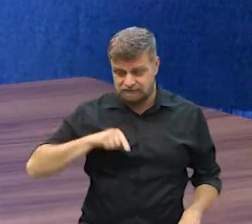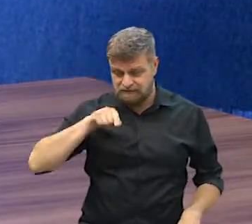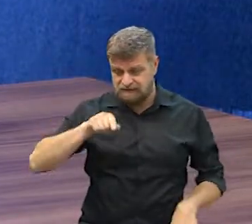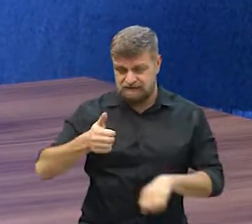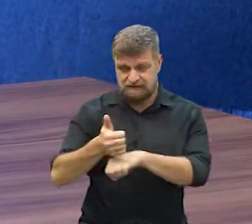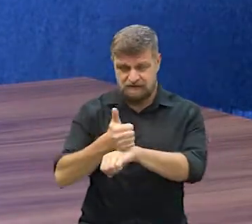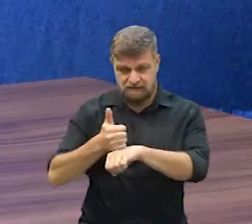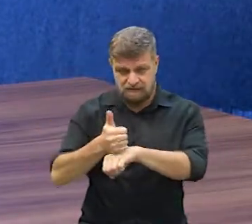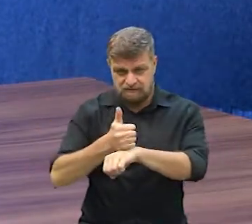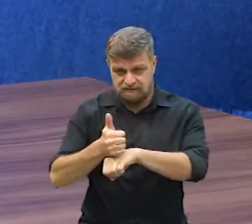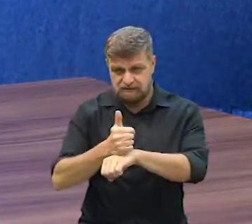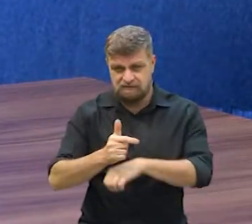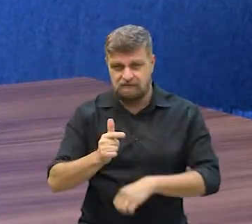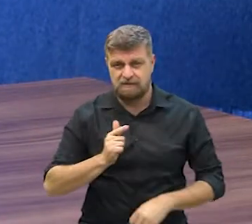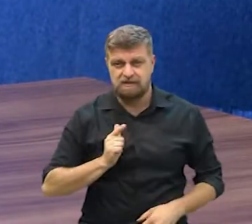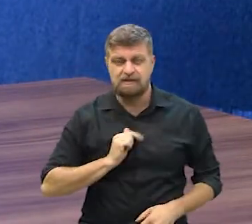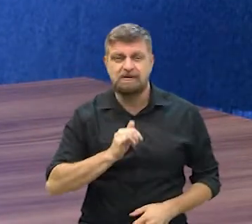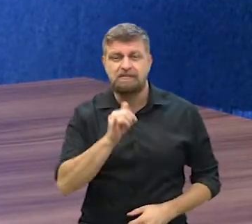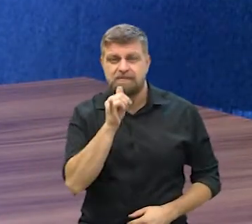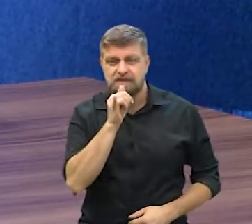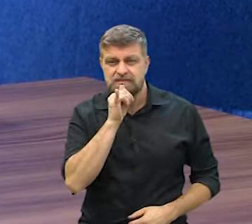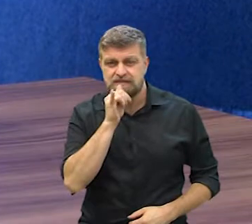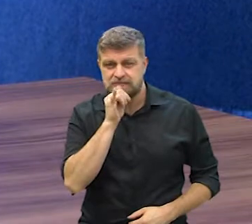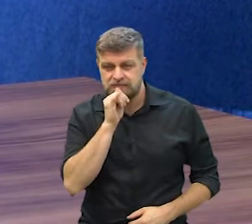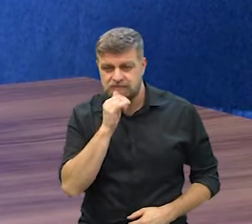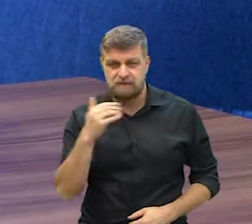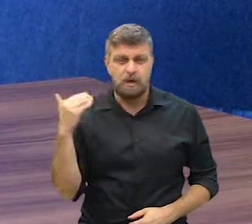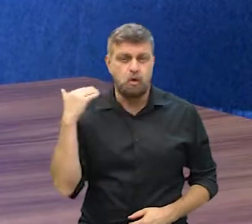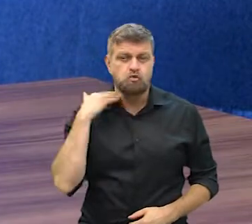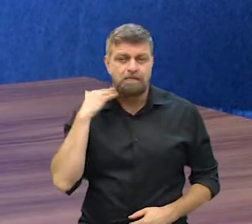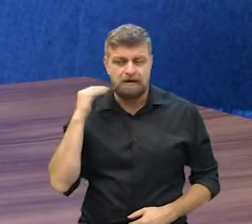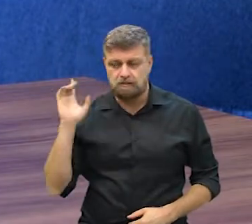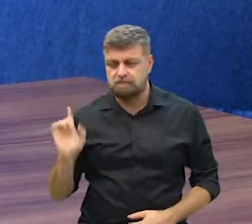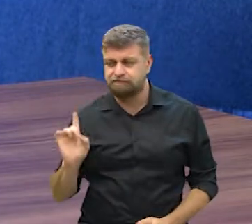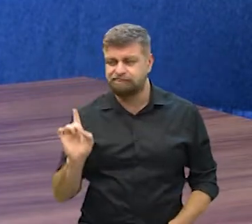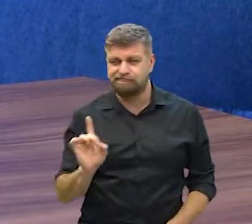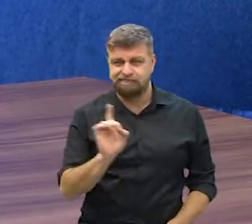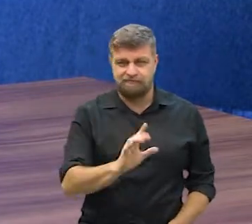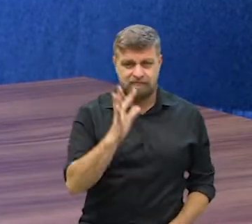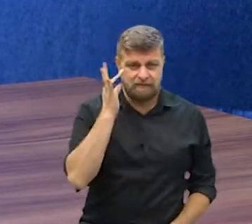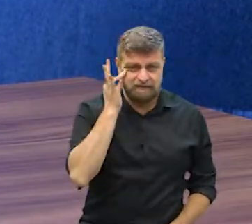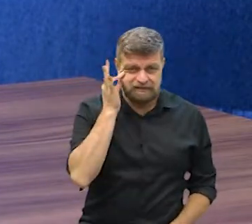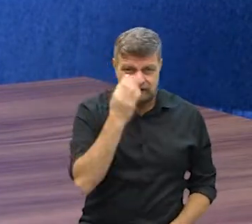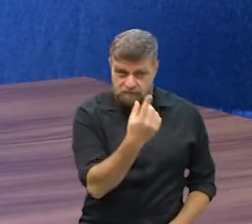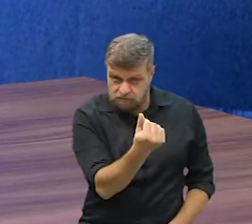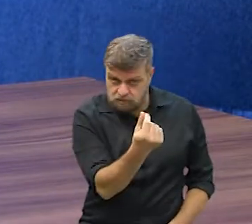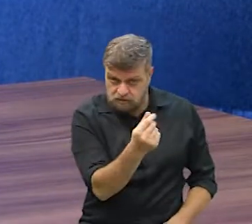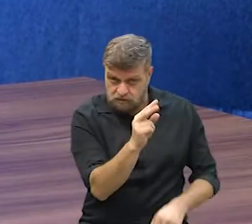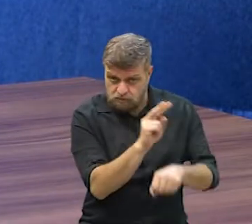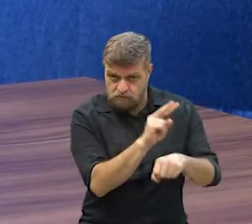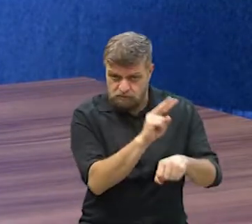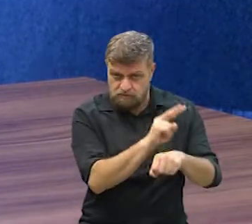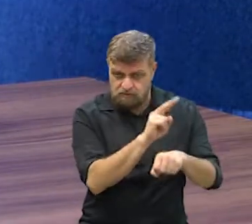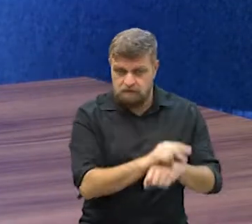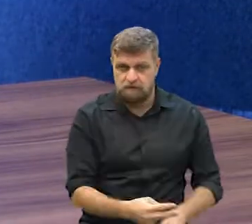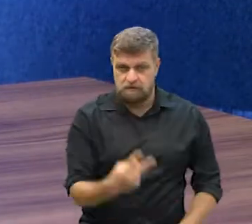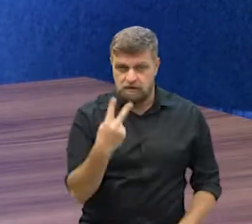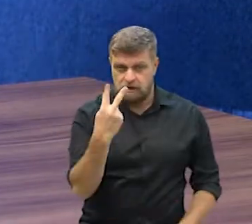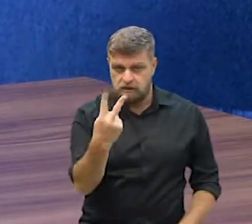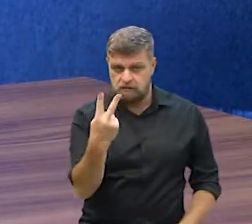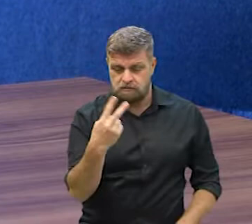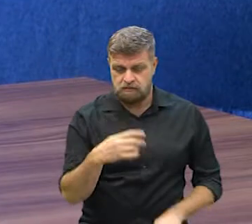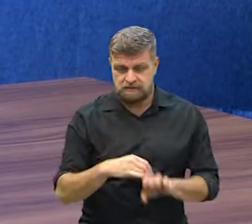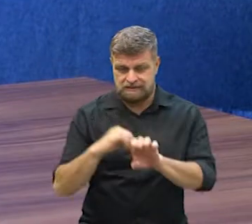em que este profissional tem para ir, por exemplo, a uma agência bancária para cuidar das finanças,